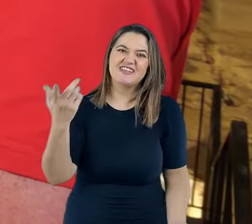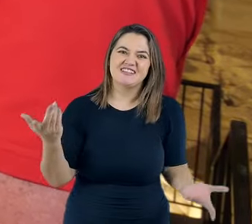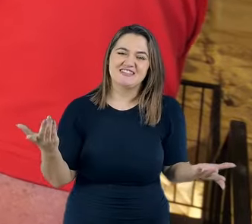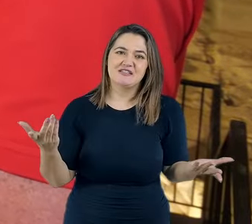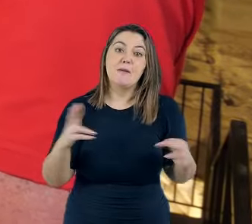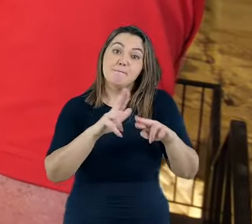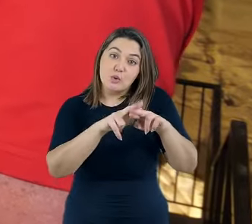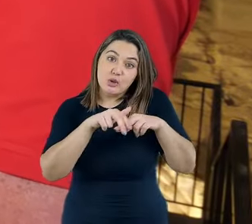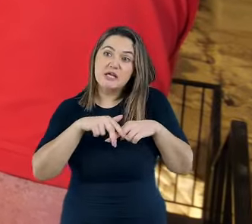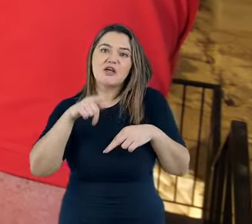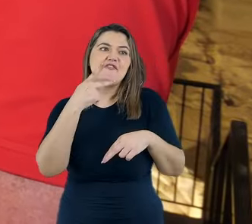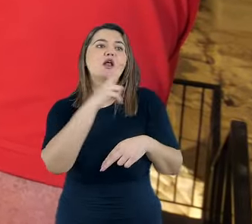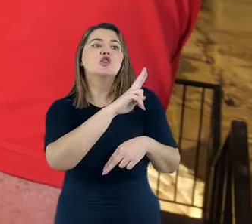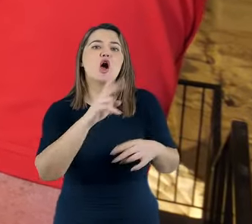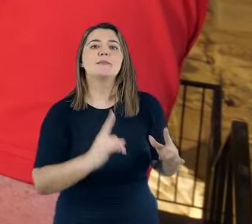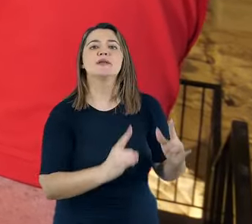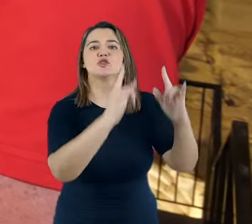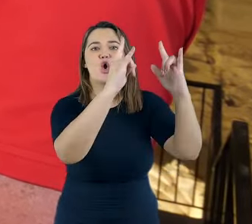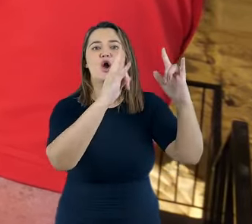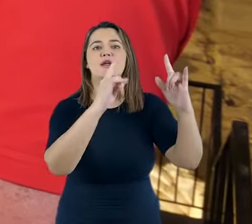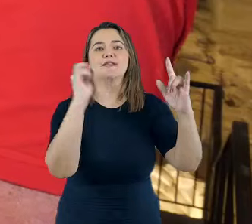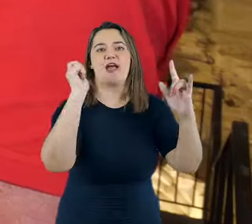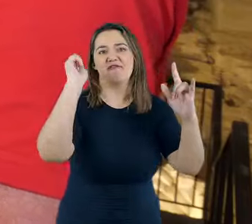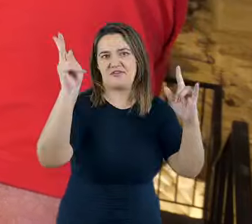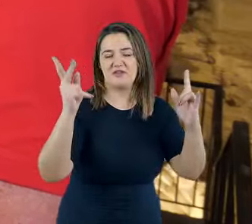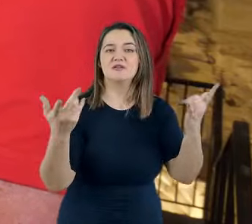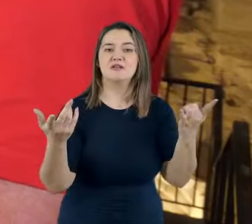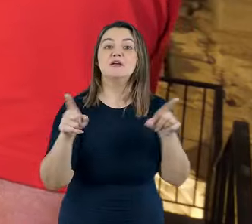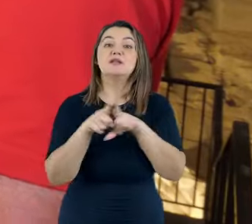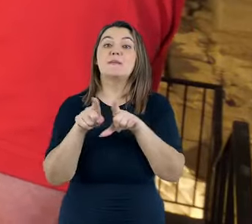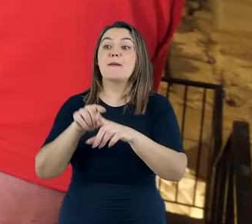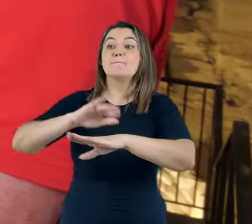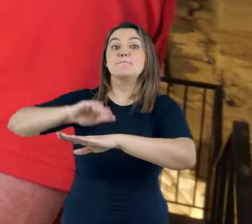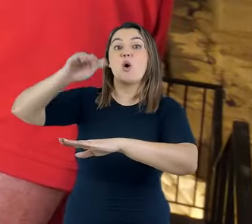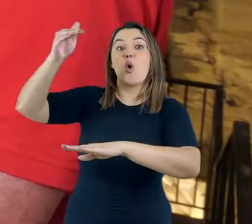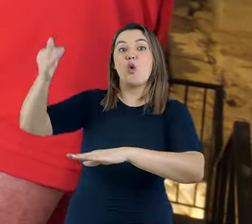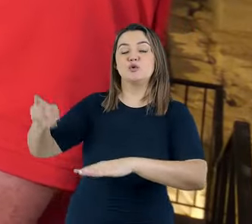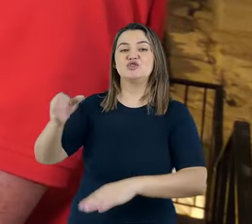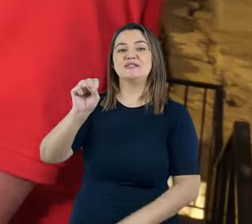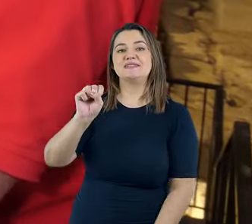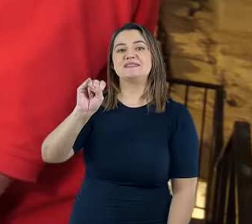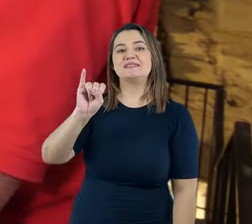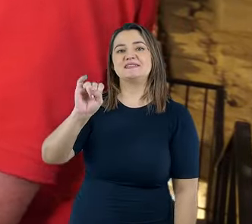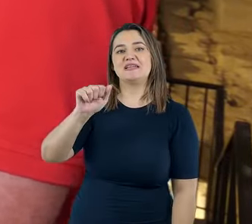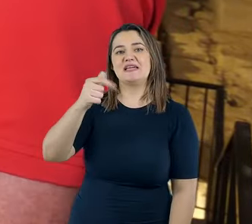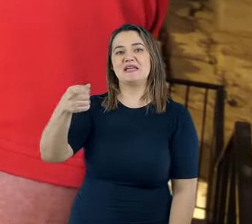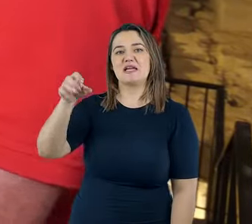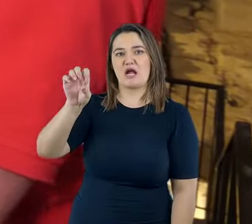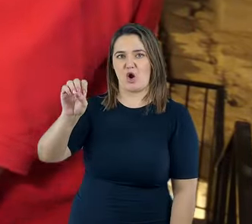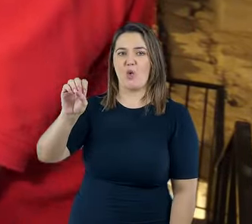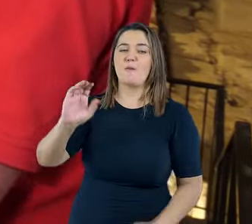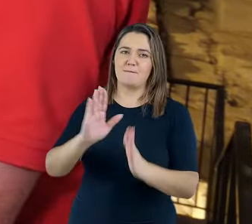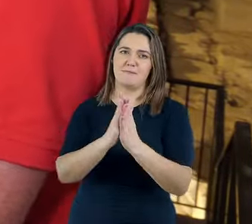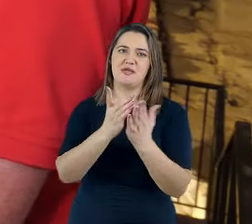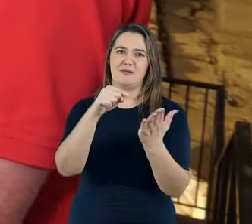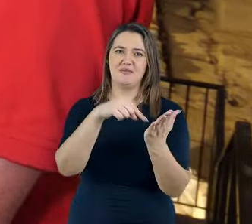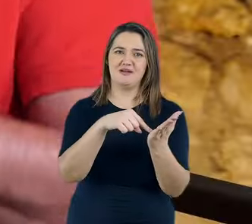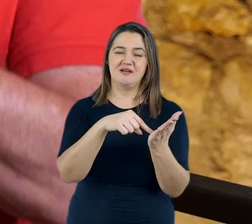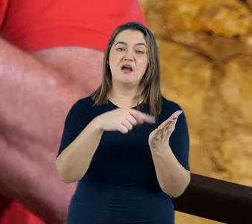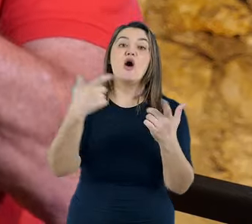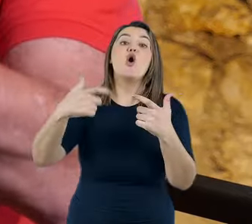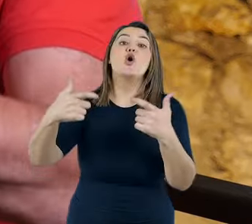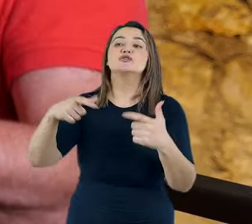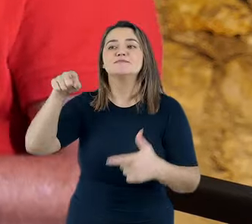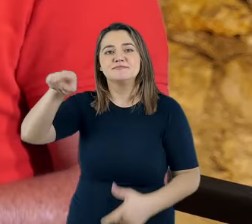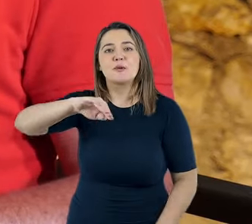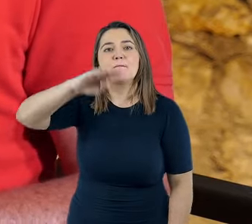chama Torre de Davi. E outra coisa mais, o Monte Sião Bíblico. Onde que está o Monte Sião Bíblico da Bíblia Hebraica? Está